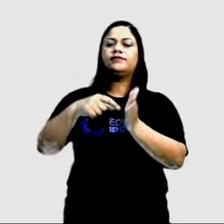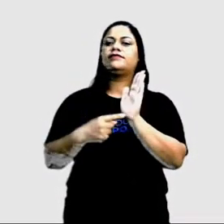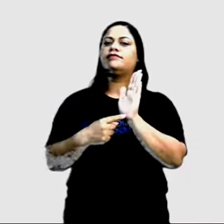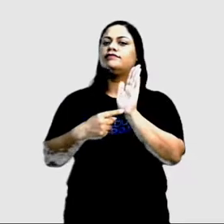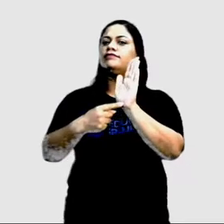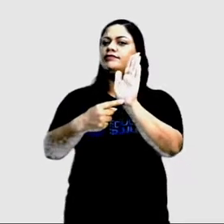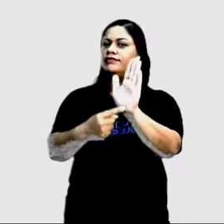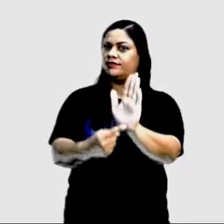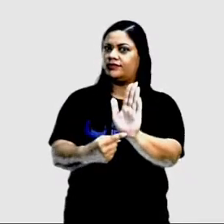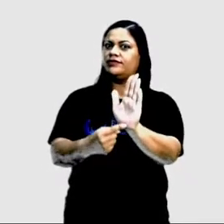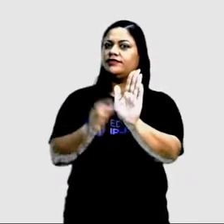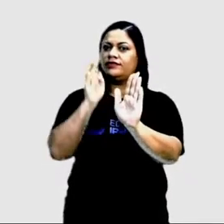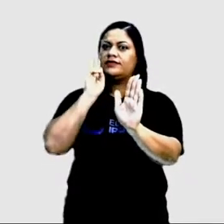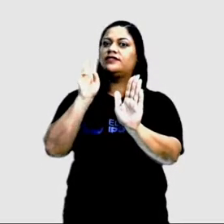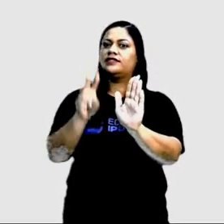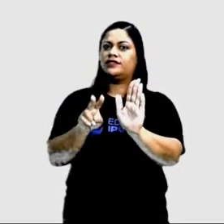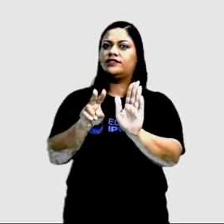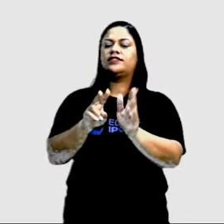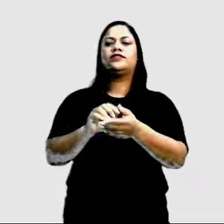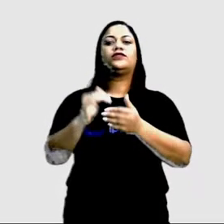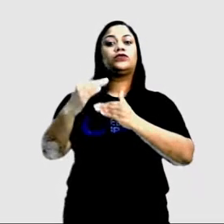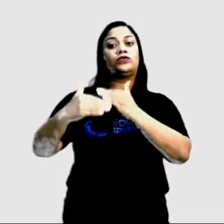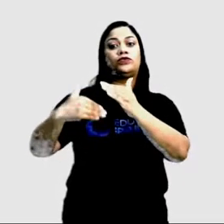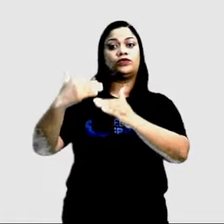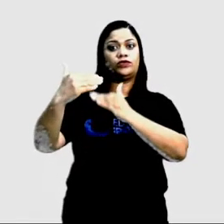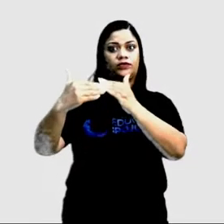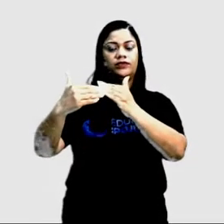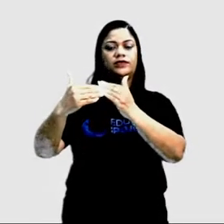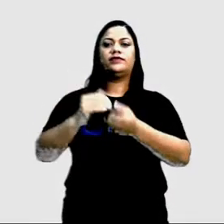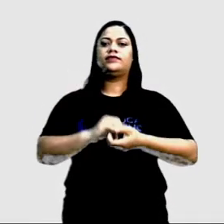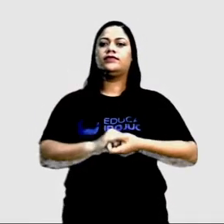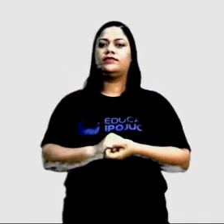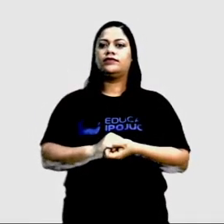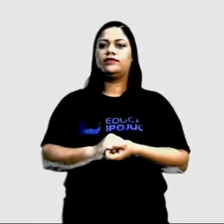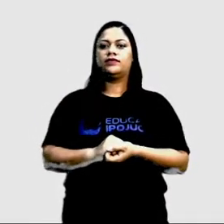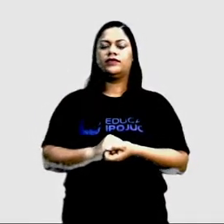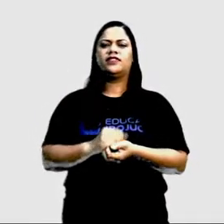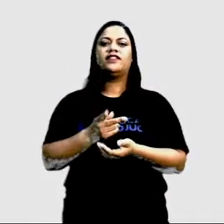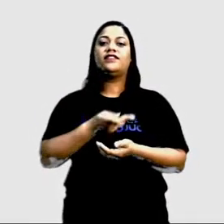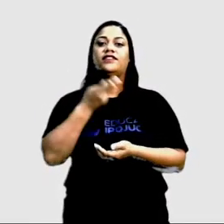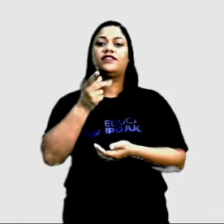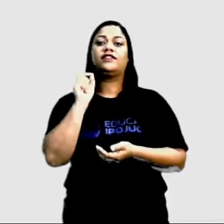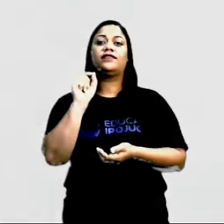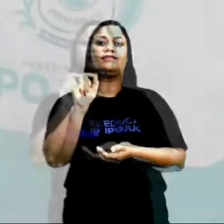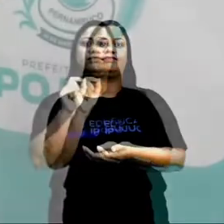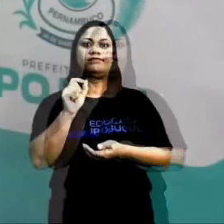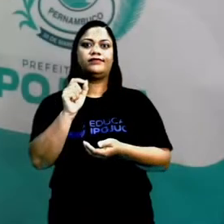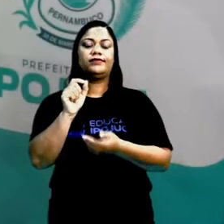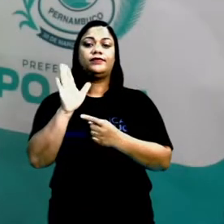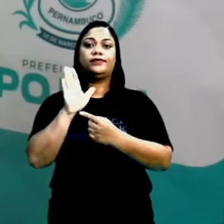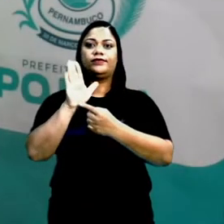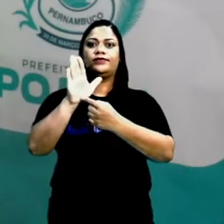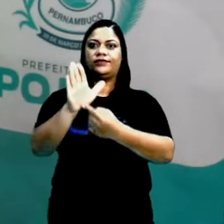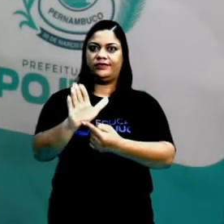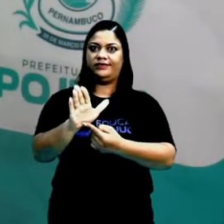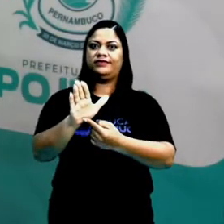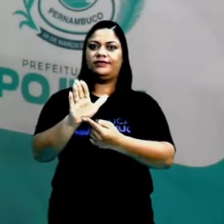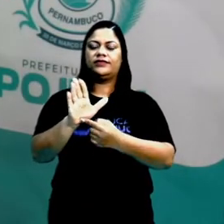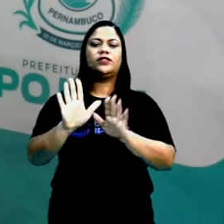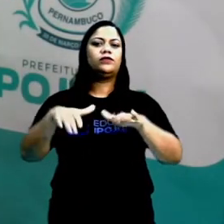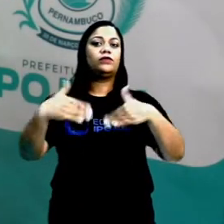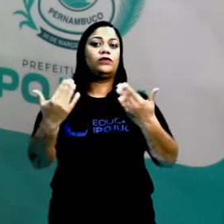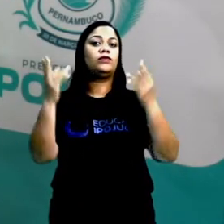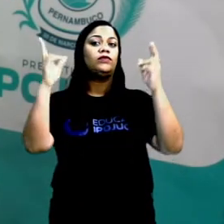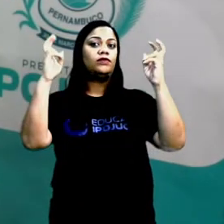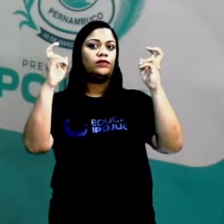tema, que será visto no corpo do texto. Então, ele vai falar sobre o que ele vai... Qual o tema? Qual